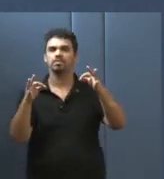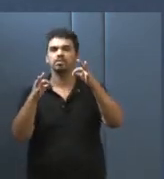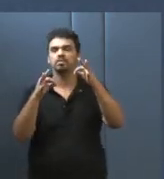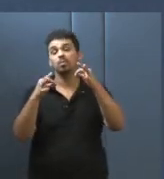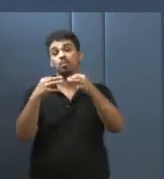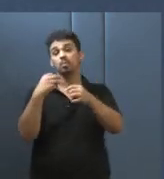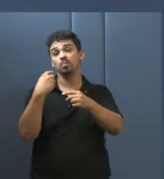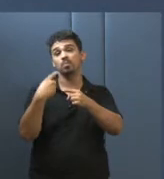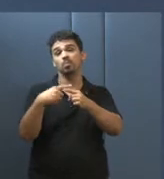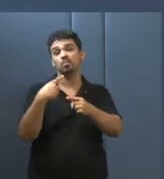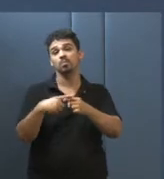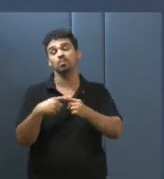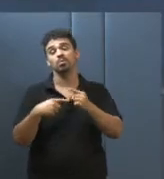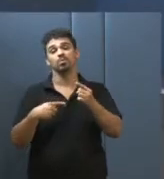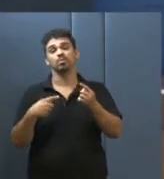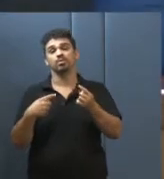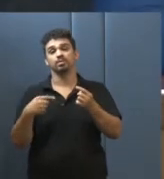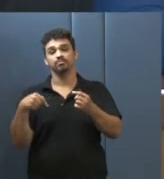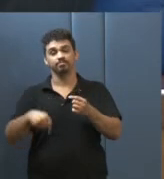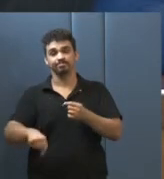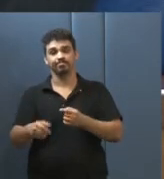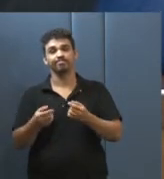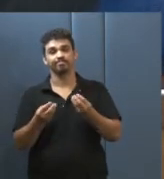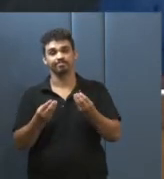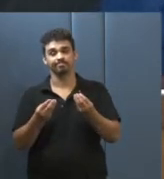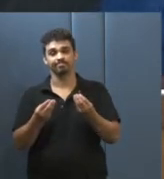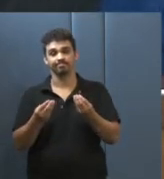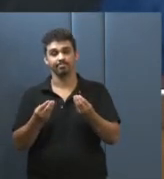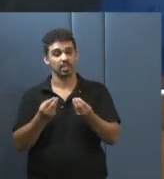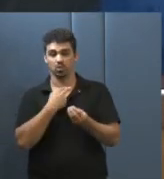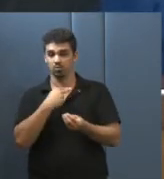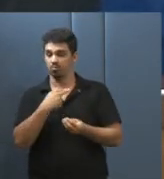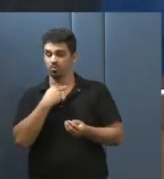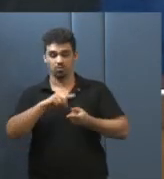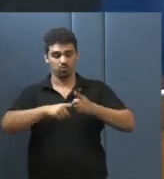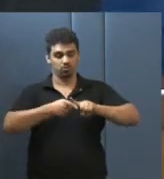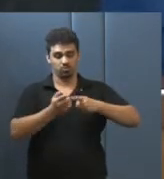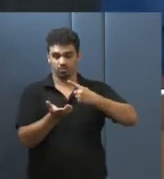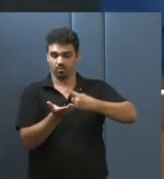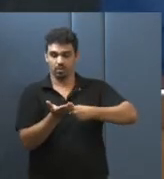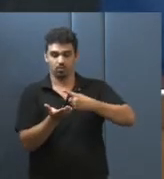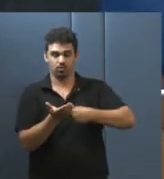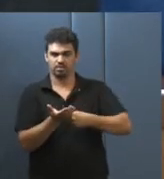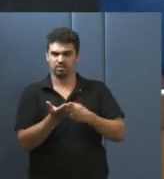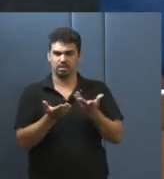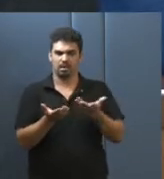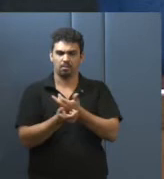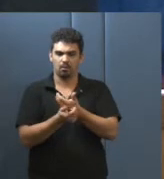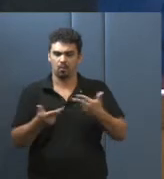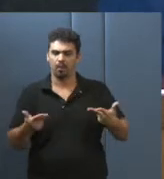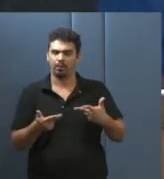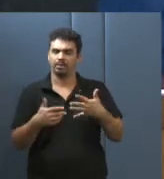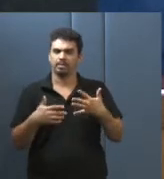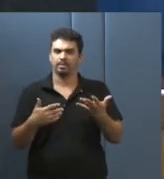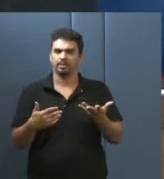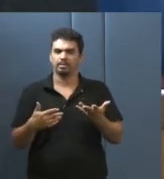é impositivo no clube. Então, eu não posso negociar em termos mais benéficos. Mas um desconto adicional para